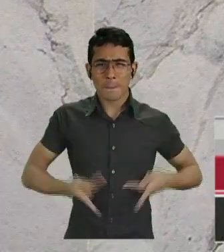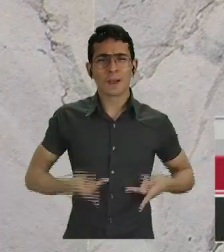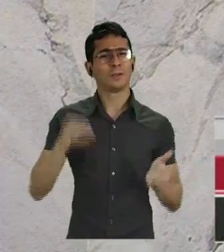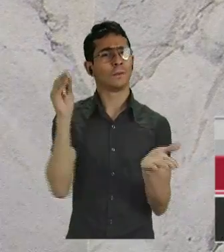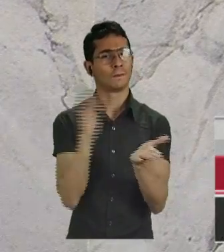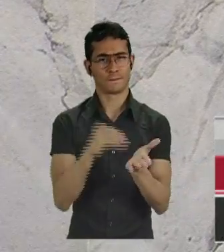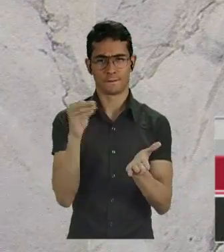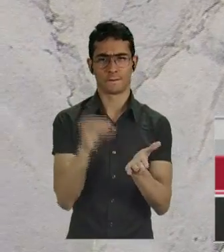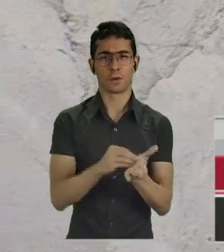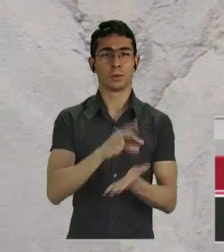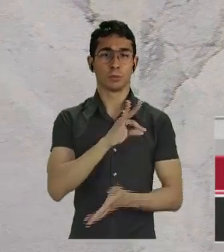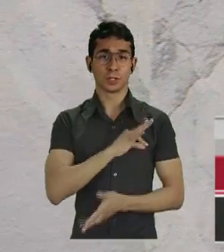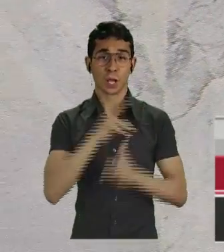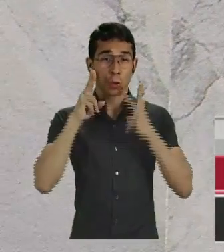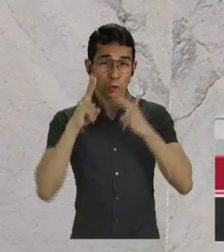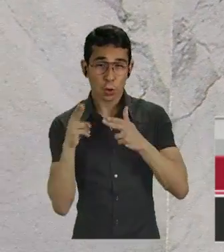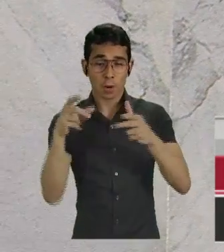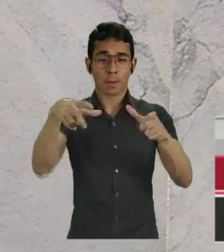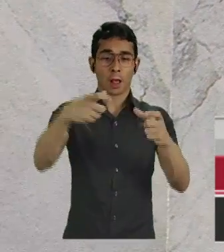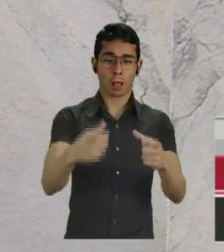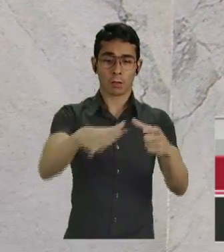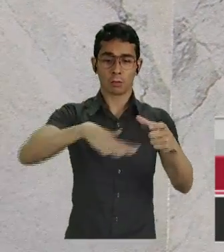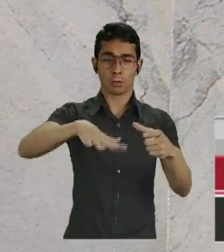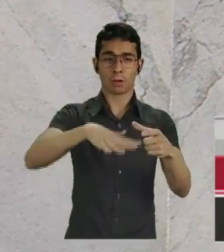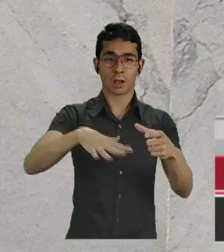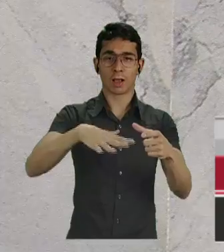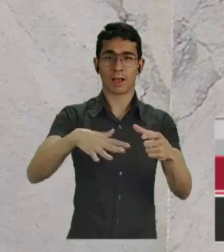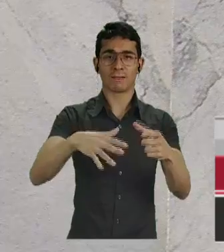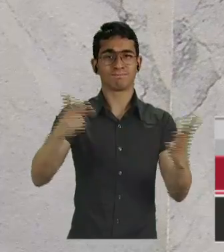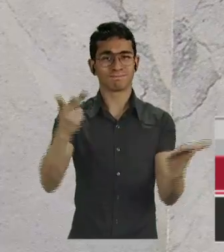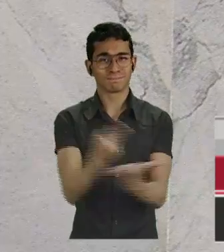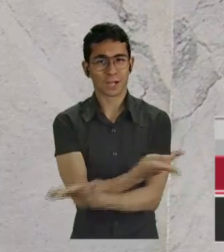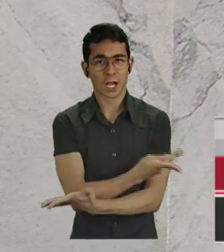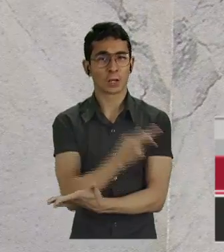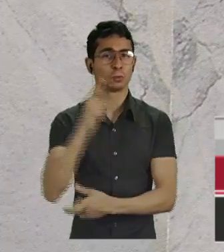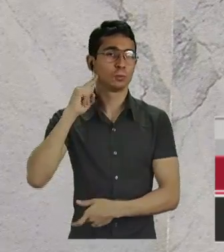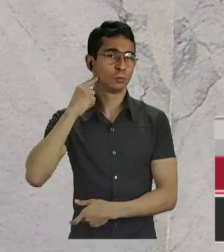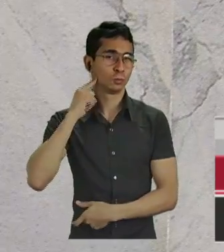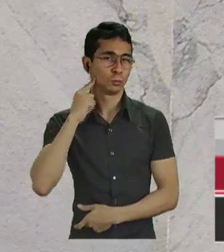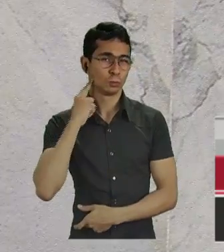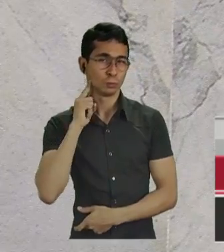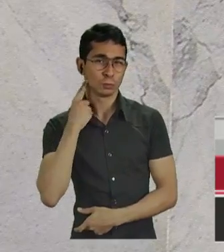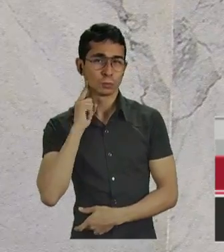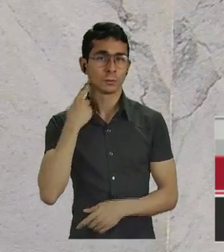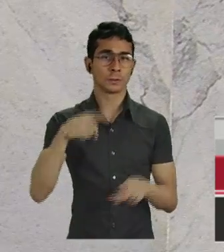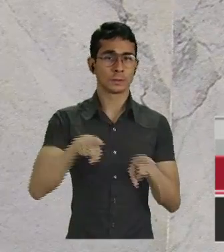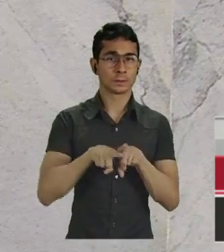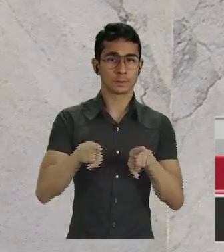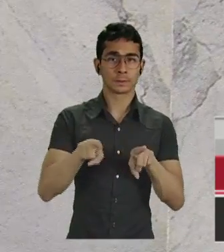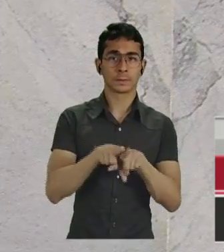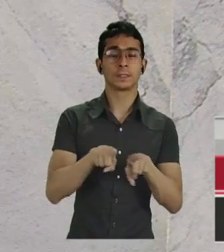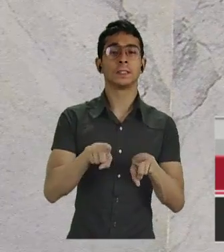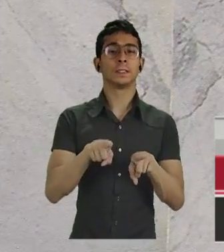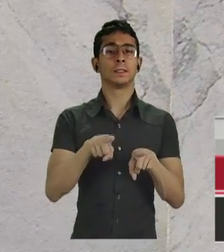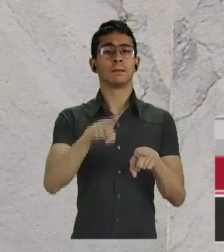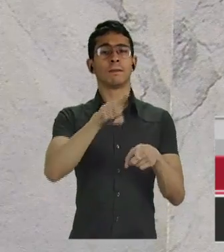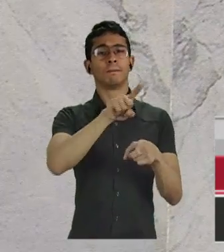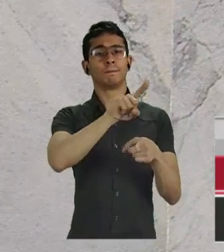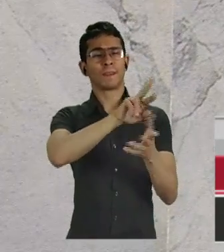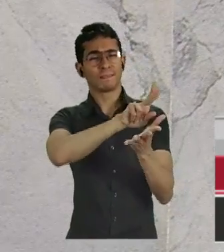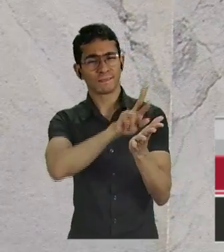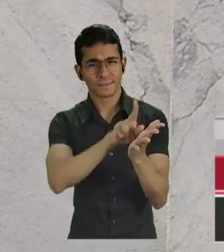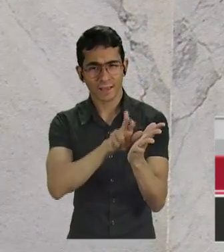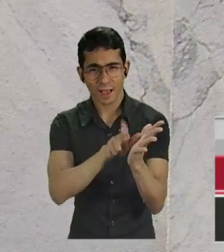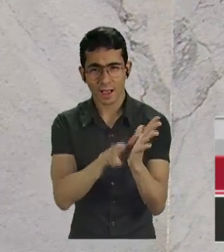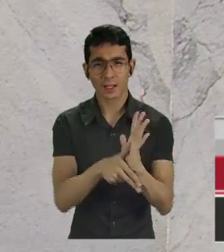policiais estão dormindo em locais inadequados locais é insalubres além do todos os outros é requisito